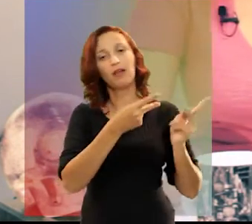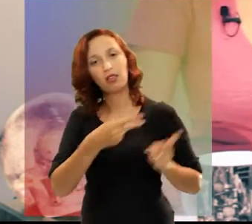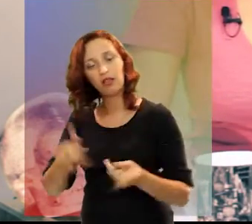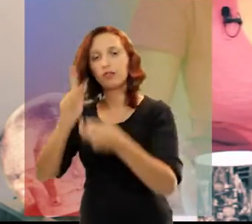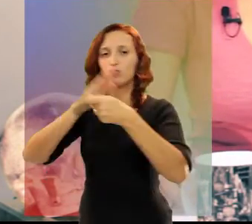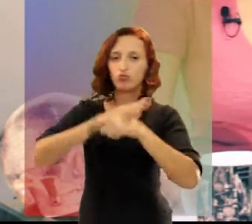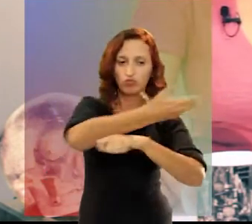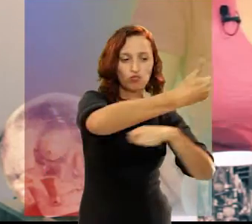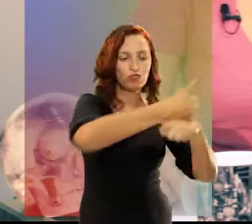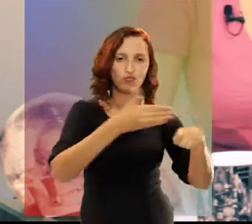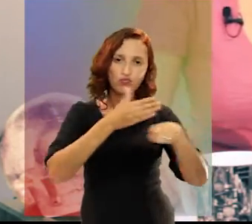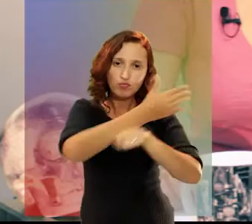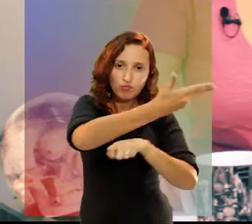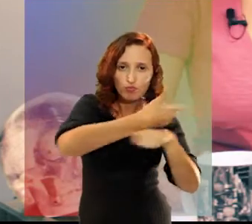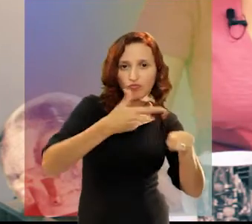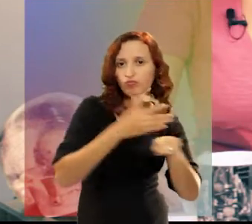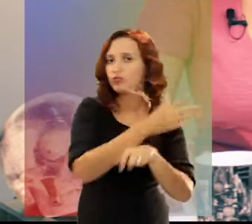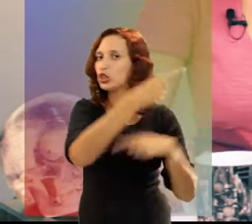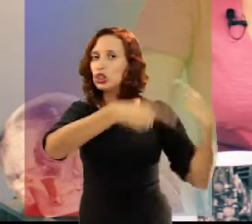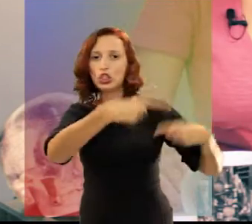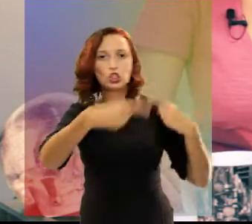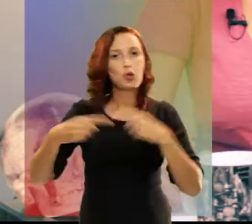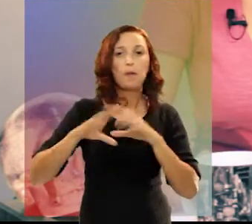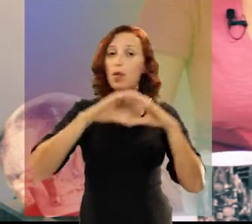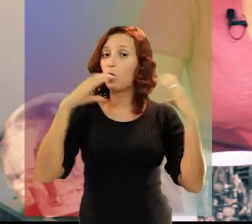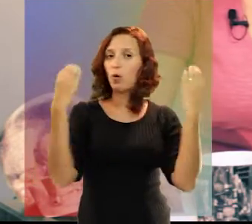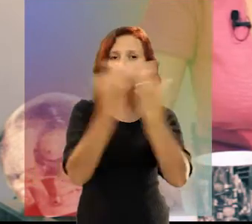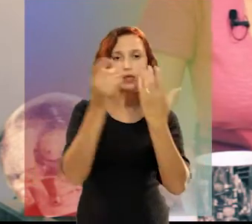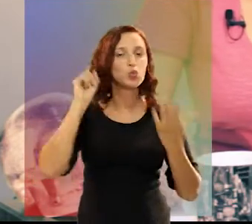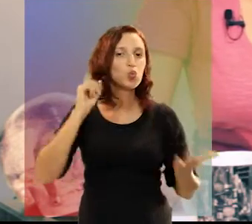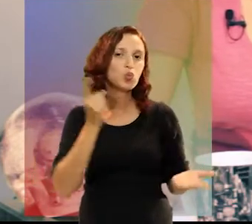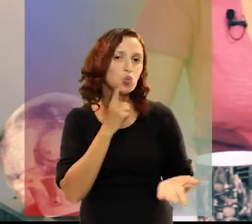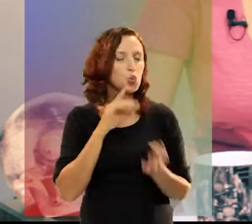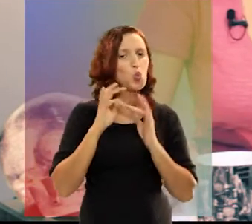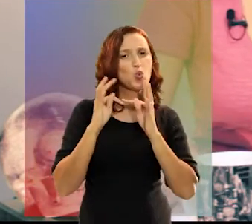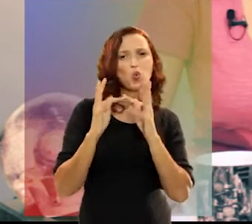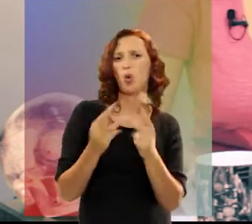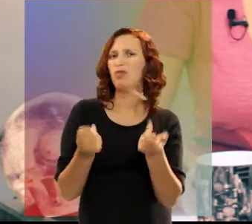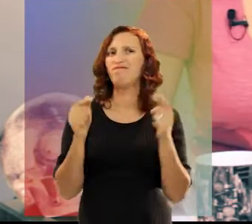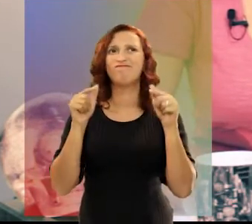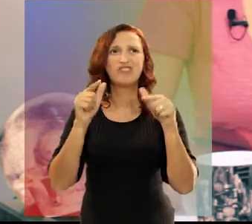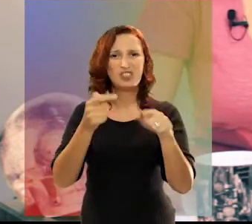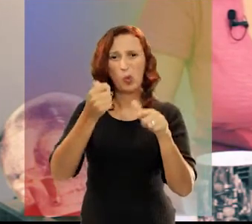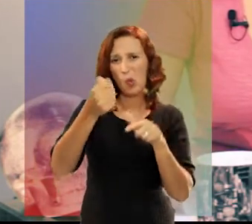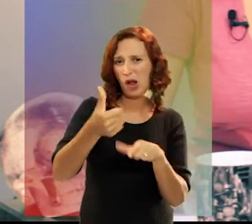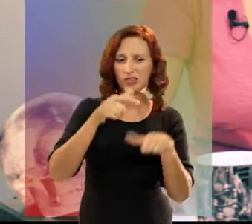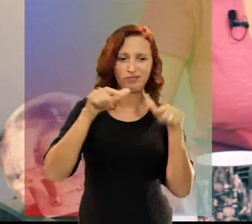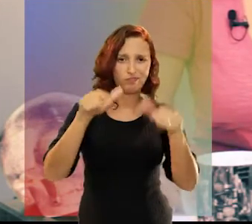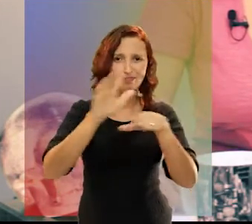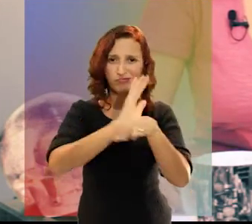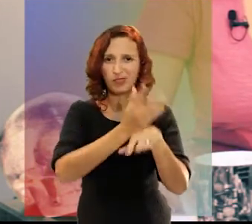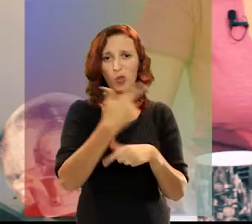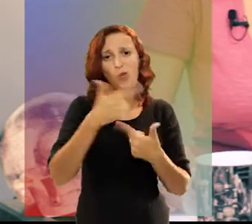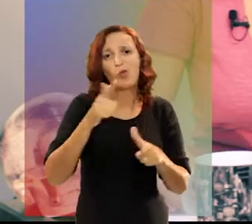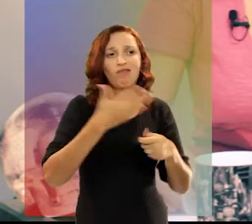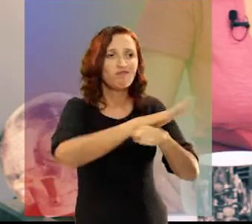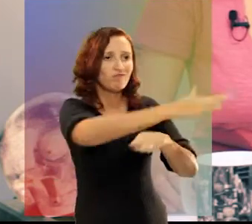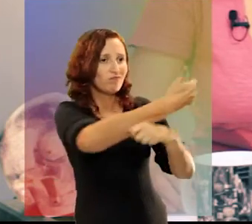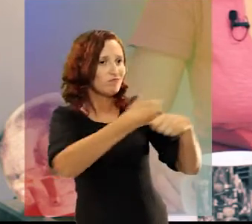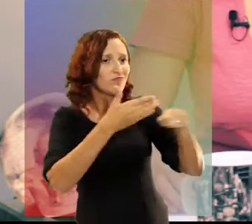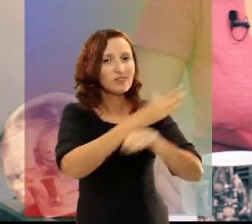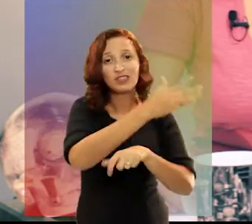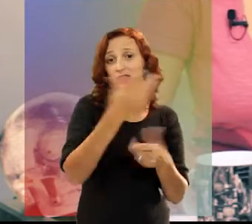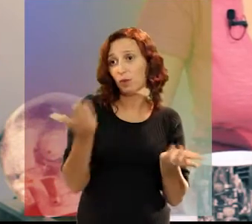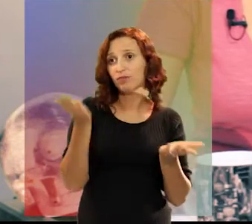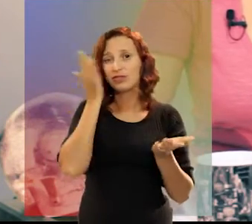do projeto, é tentar levar algum outro tipo de conteúdo pra comunidade surda, porque em geral os vídeos de vlogs e vídeos não tem, né?